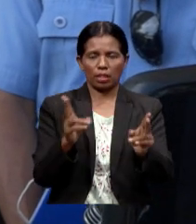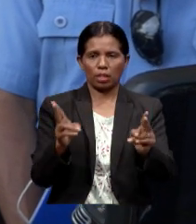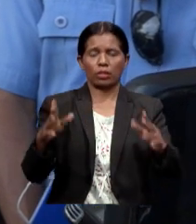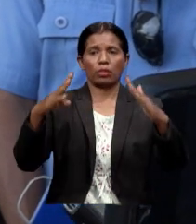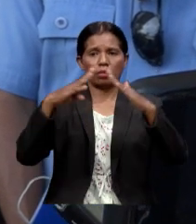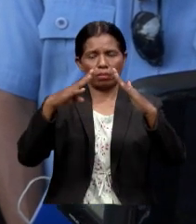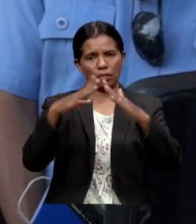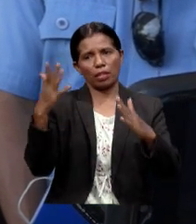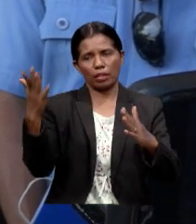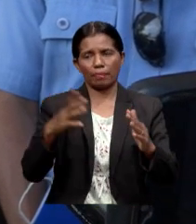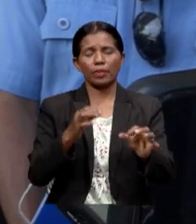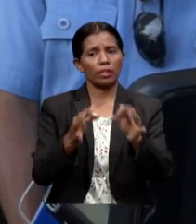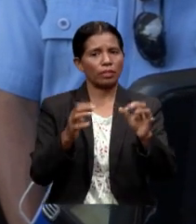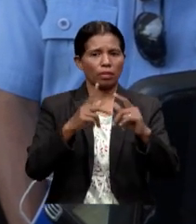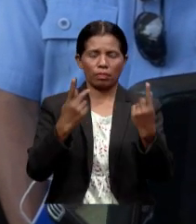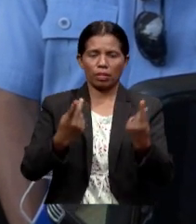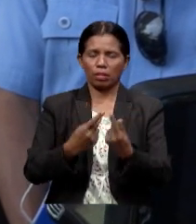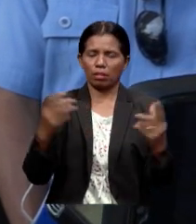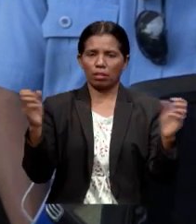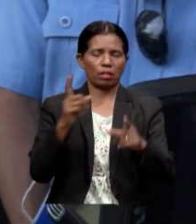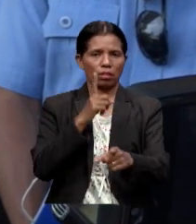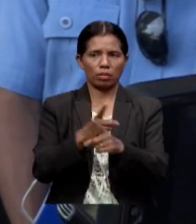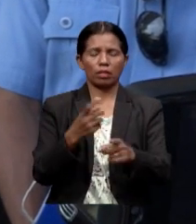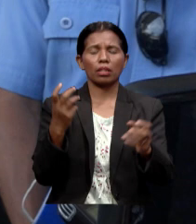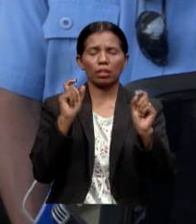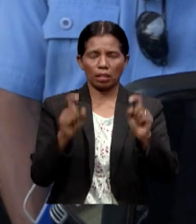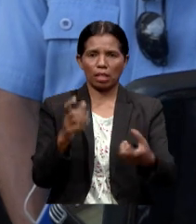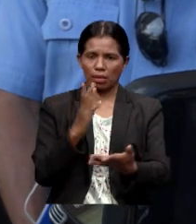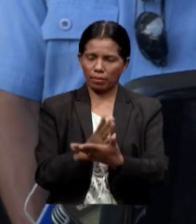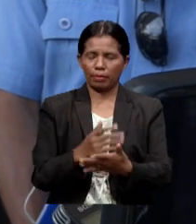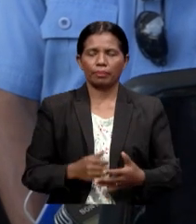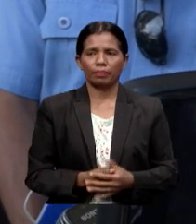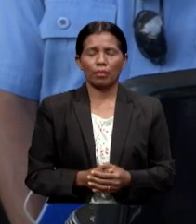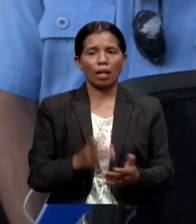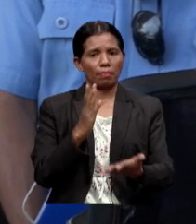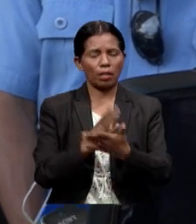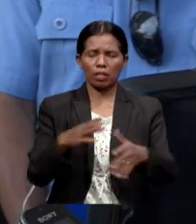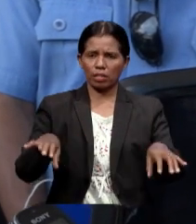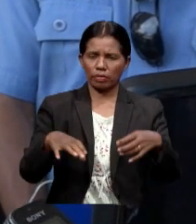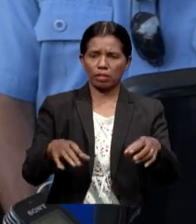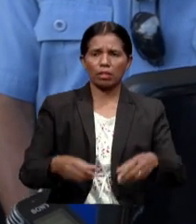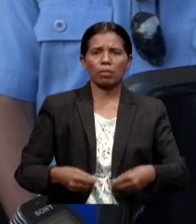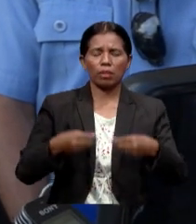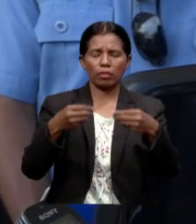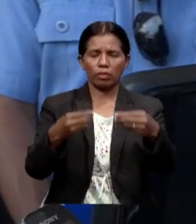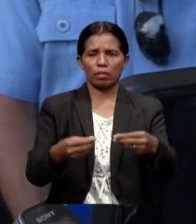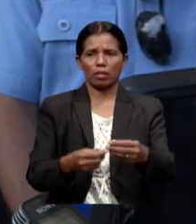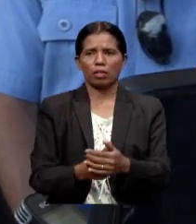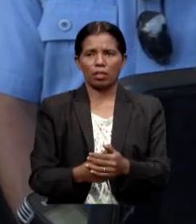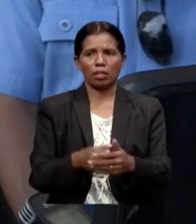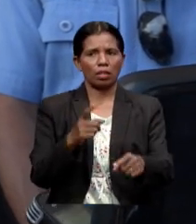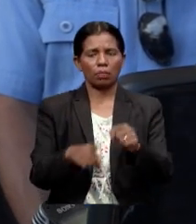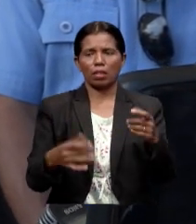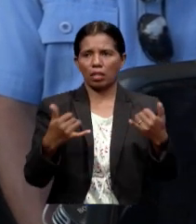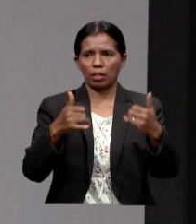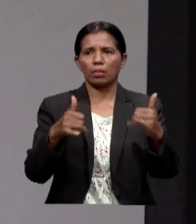se companhia ne la performance tem para contrato para contrato e se pela fo blacklist pela la haliman